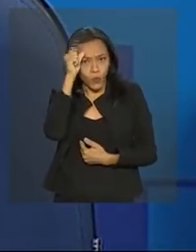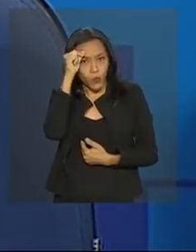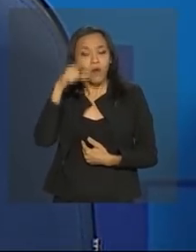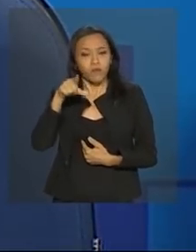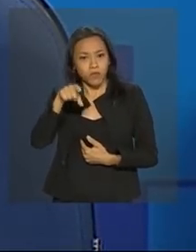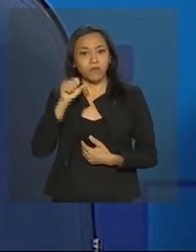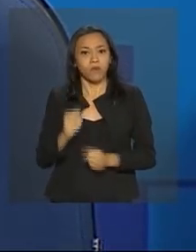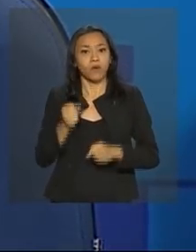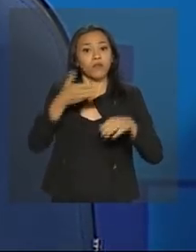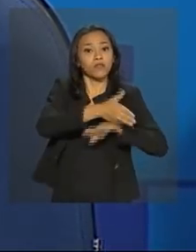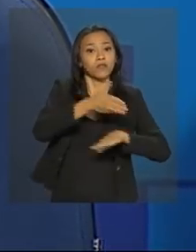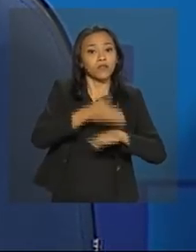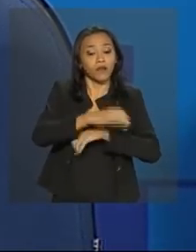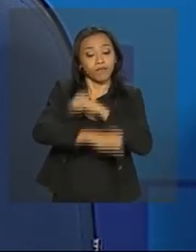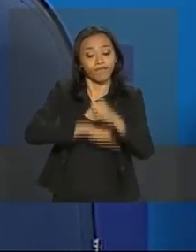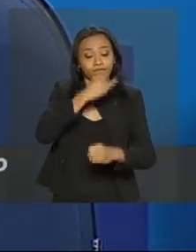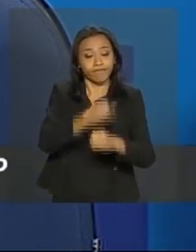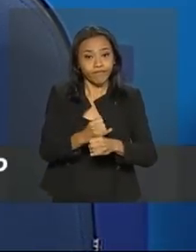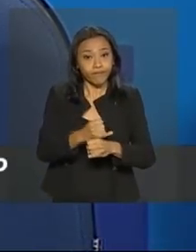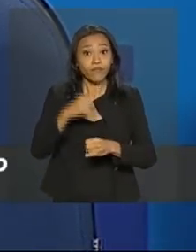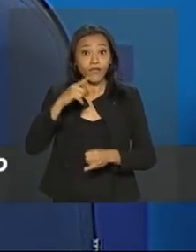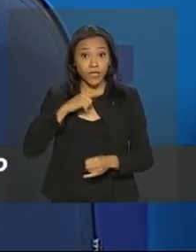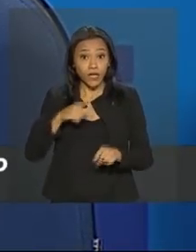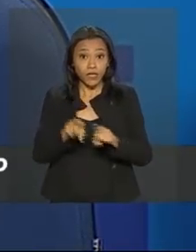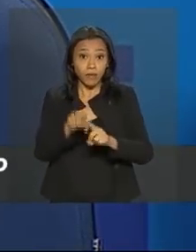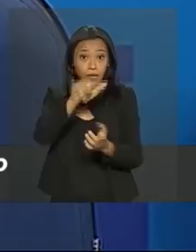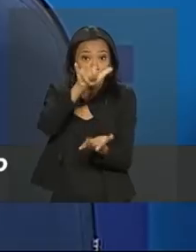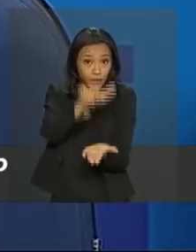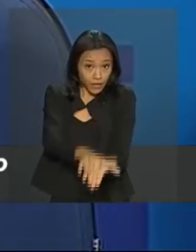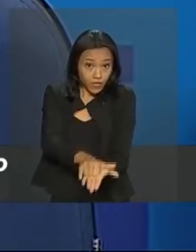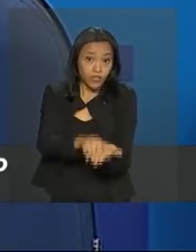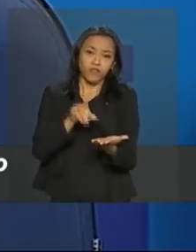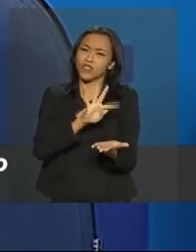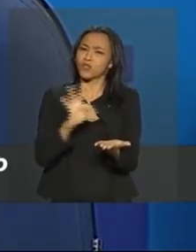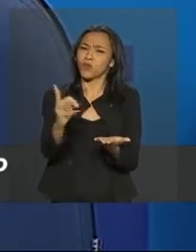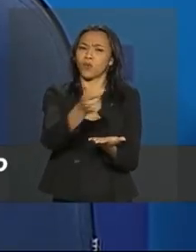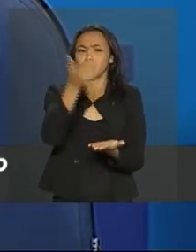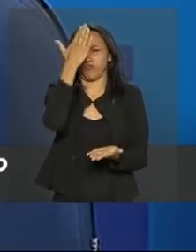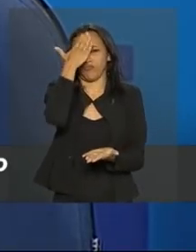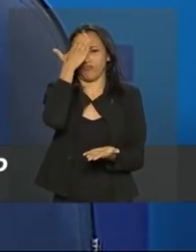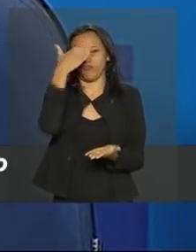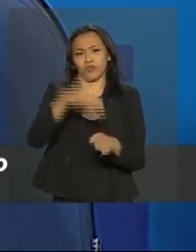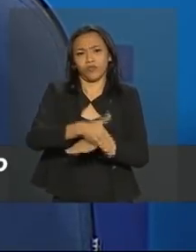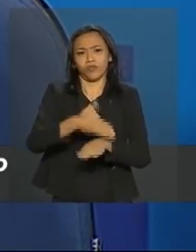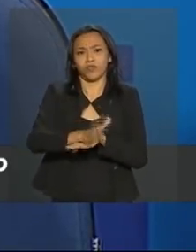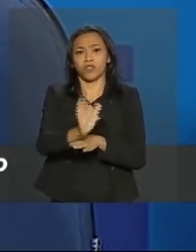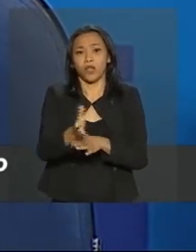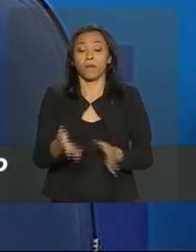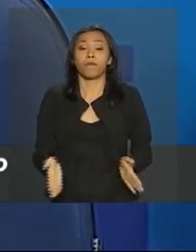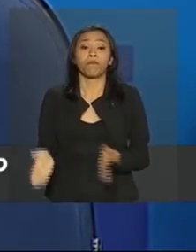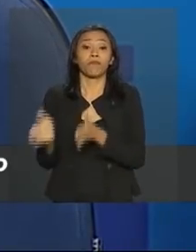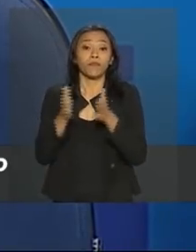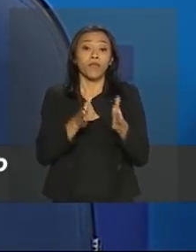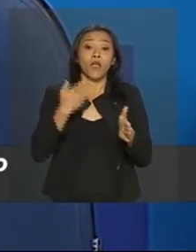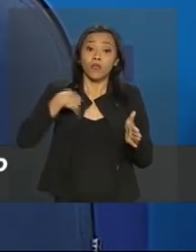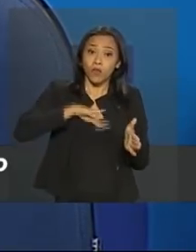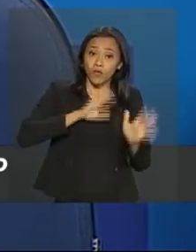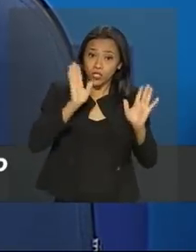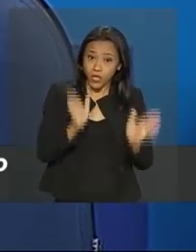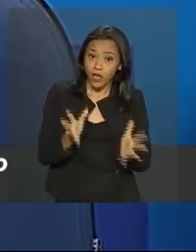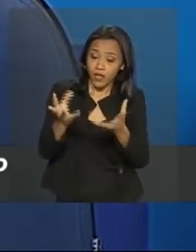nosso site e nesse aplicativo ao qual todos tiveram acesso nós também estamos recebendo e agradecemos